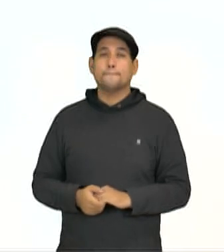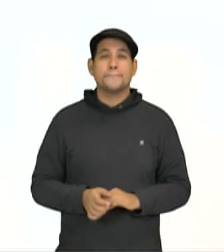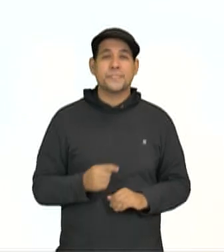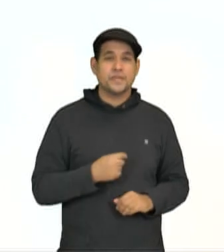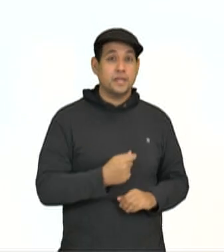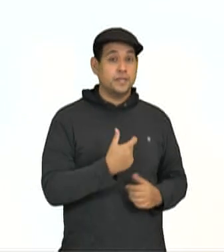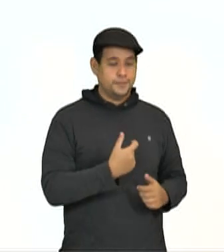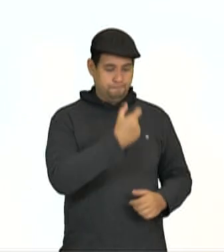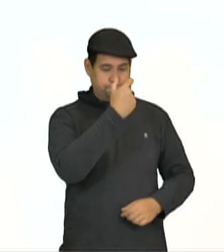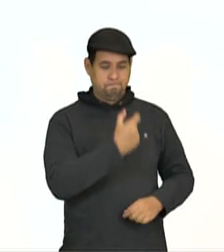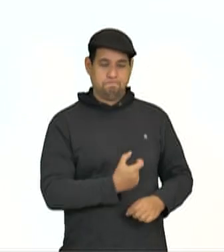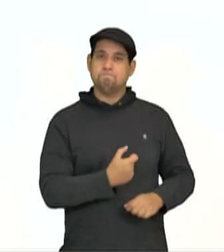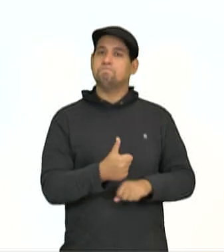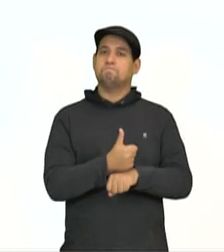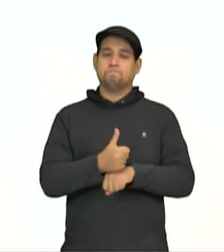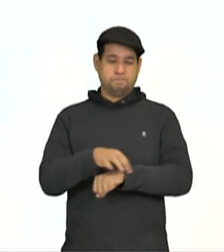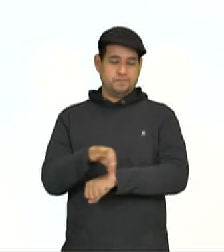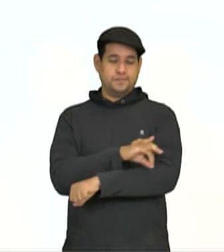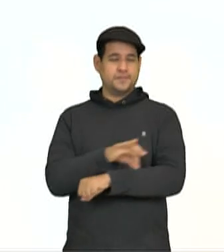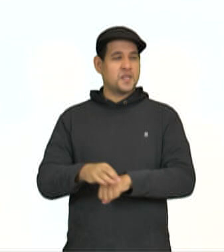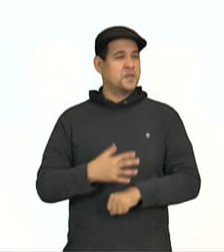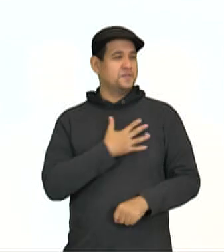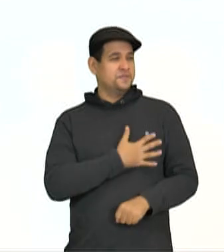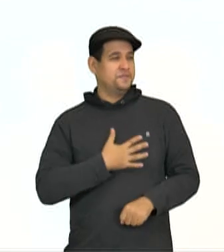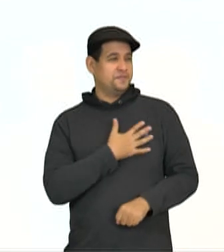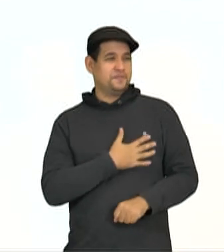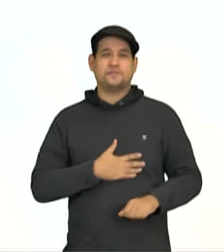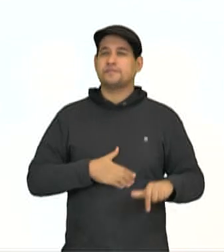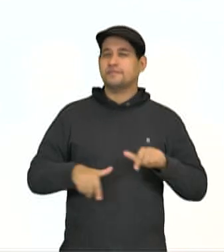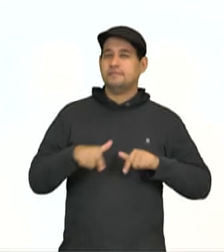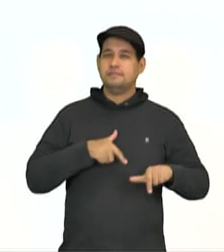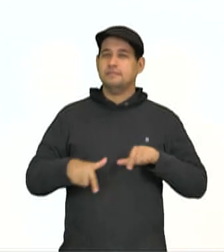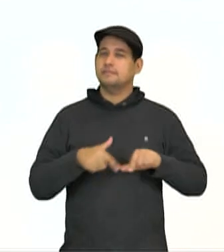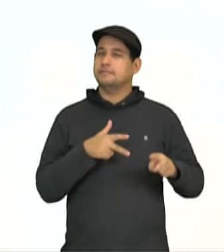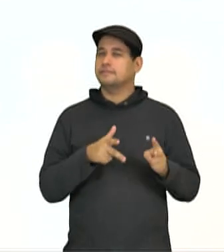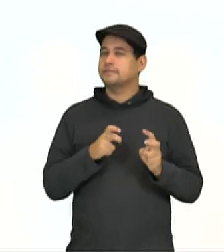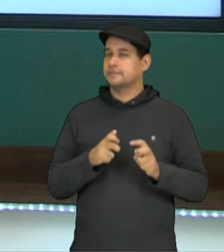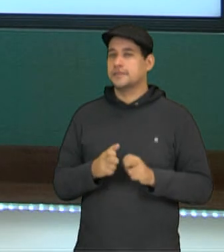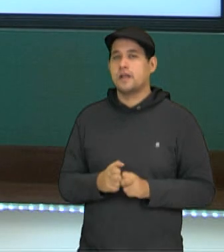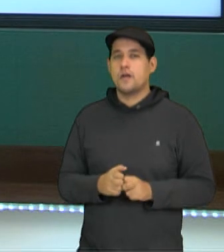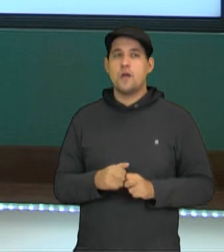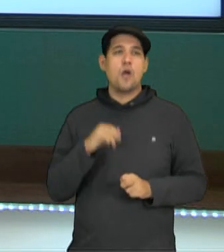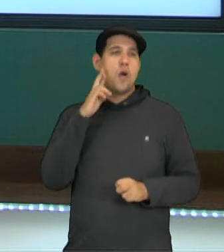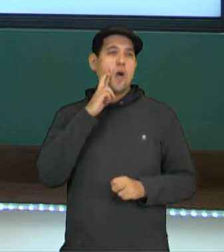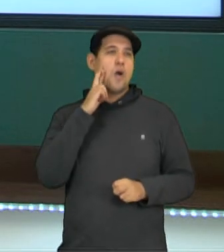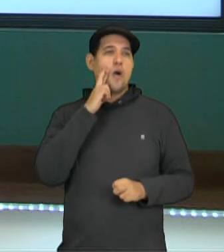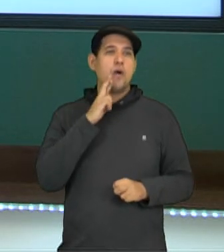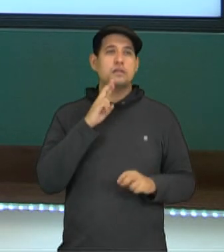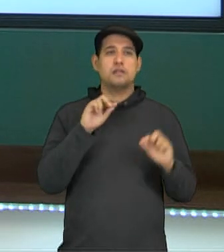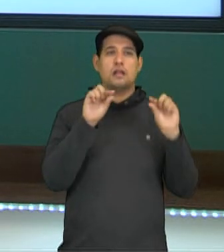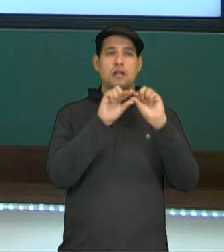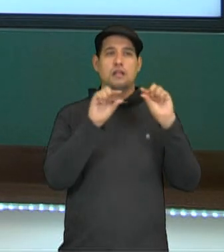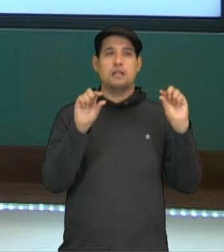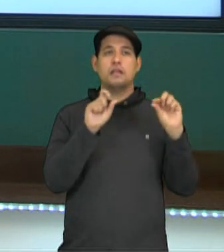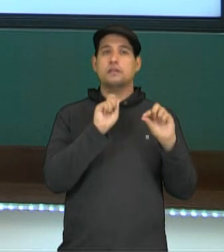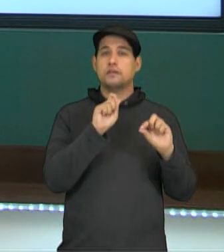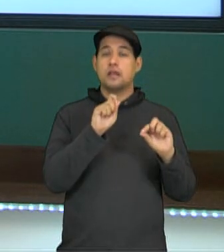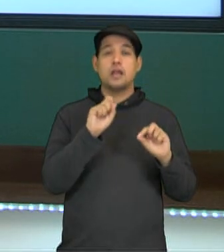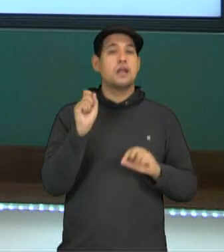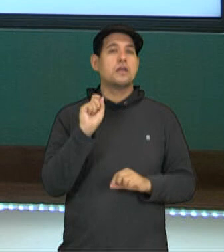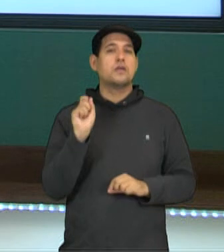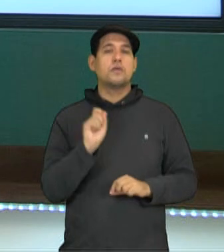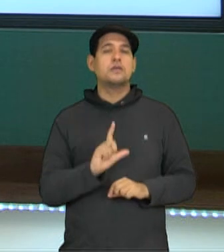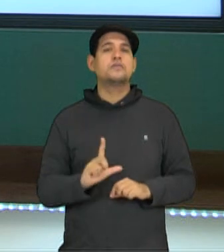uma arquiteta e eu estou muito satisfeita com o meu trabalho. Reparem aqui, em rosa, os tempos verbais, em